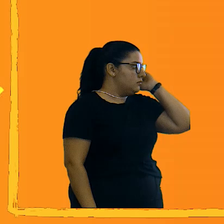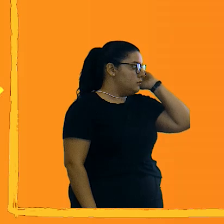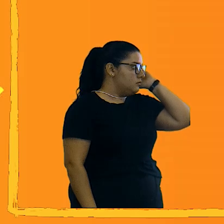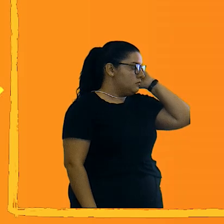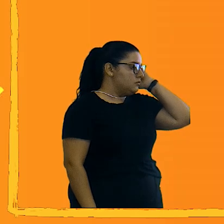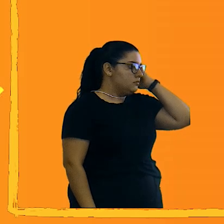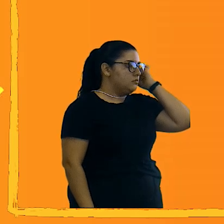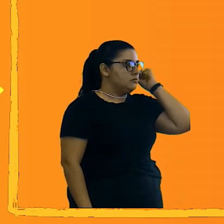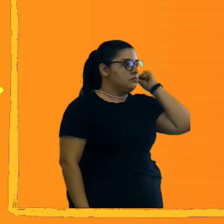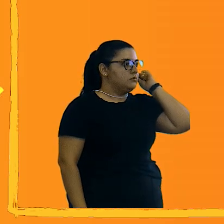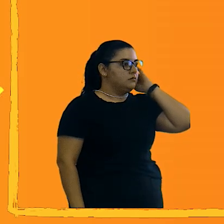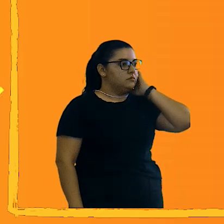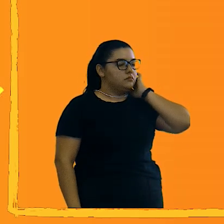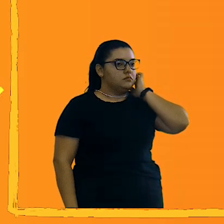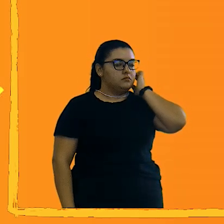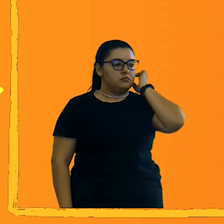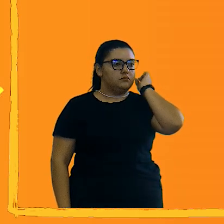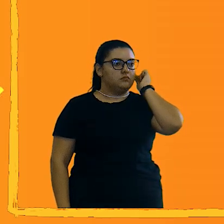vai lá diz